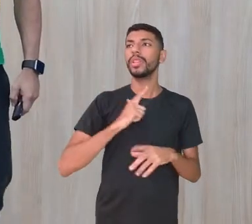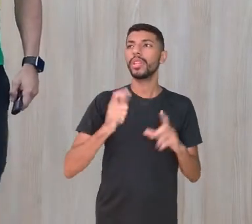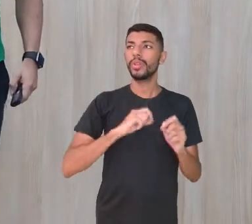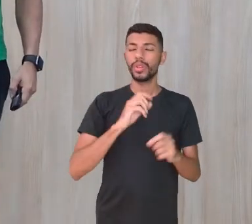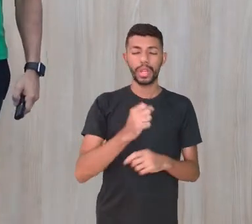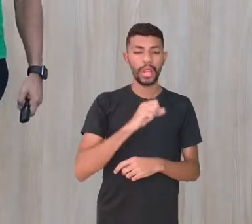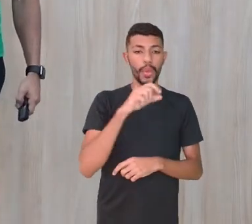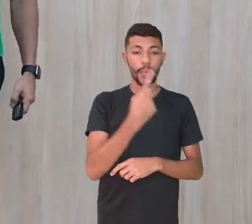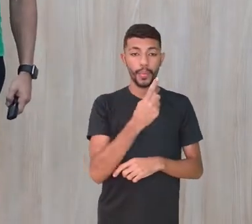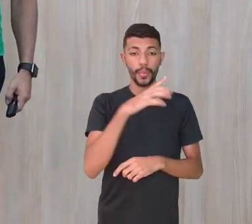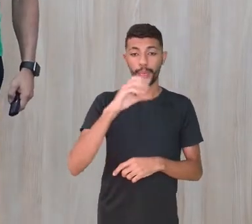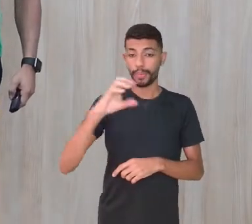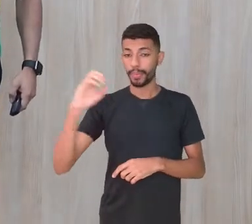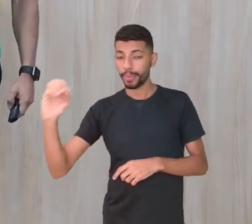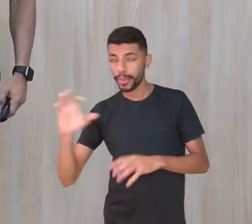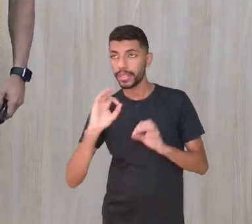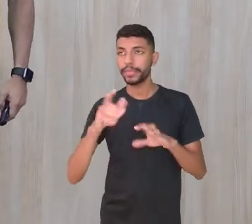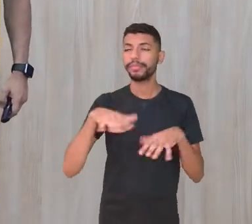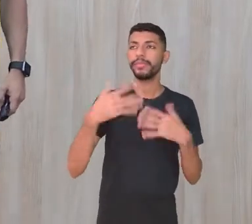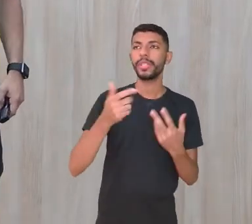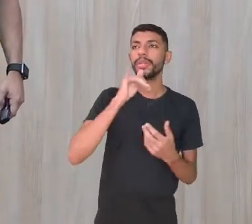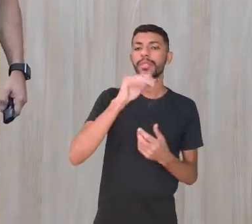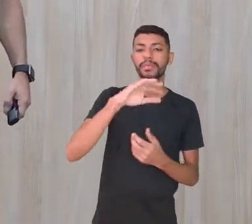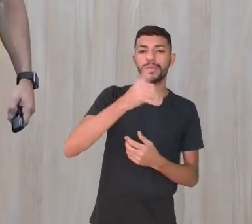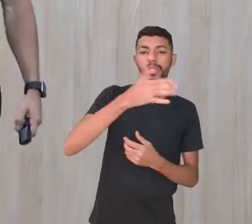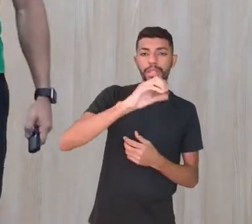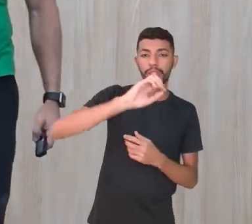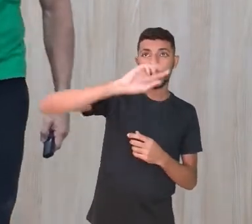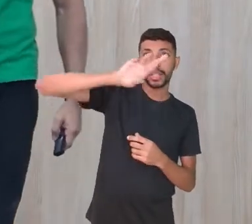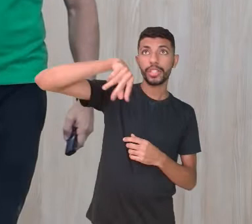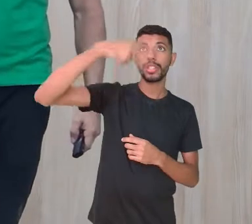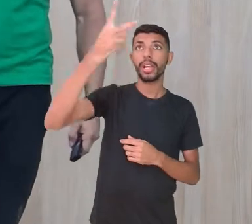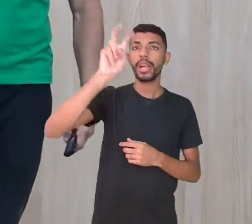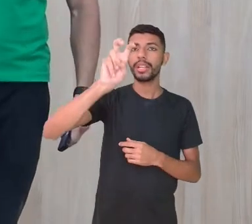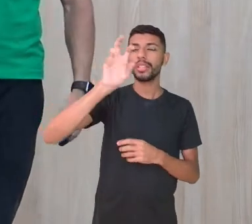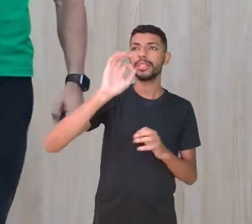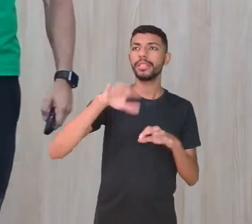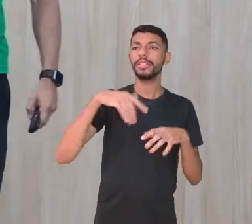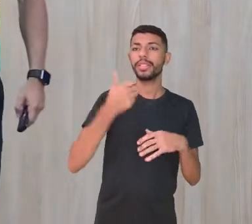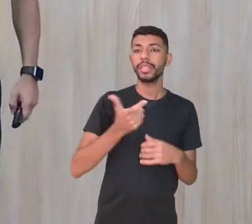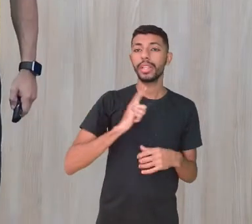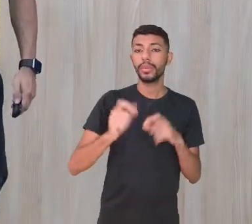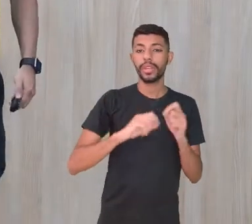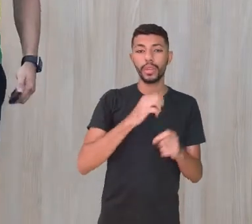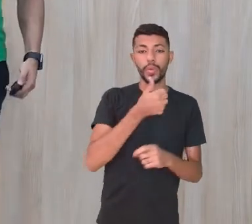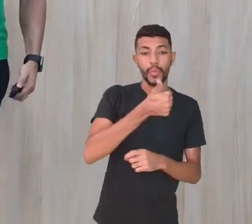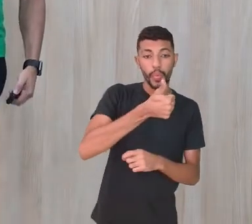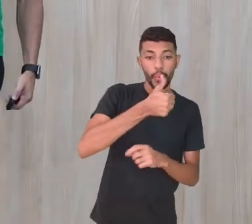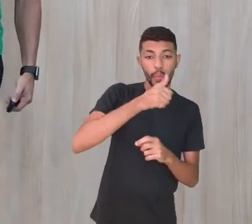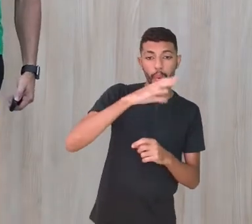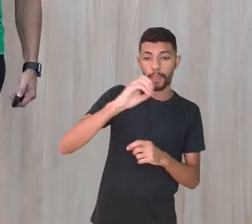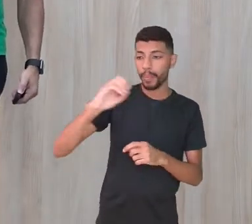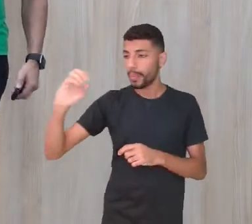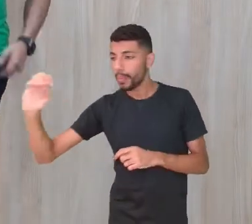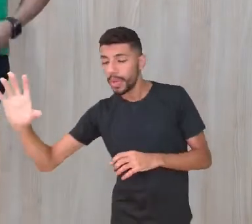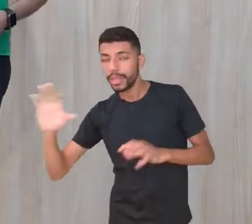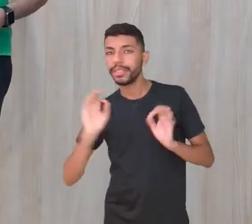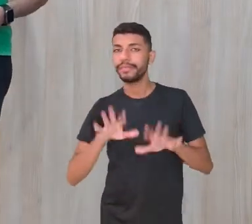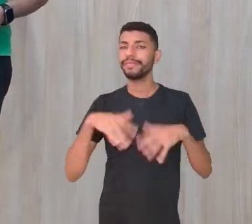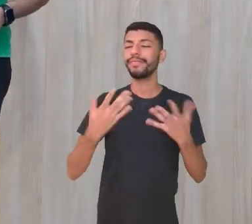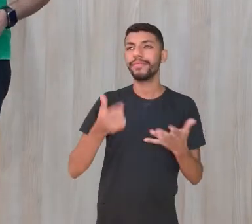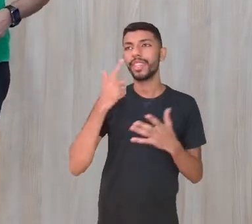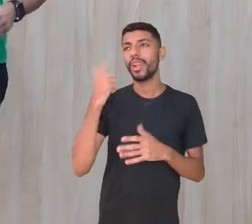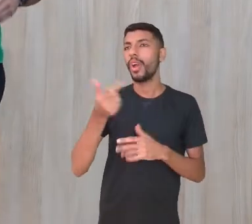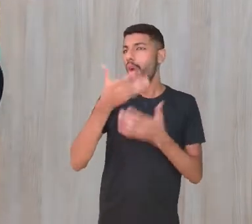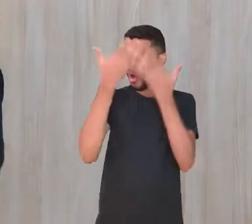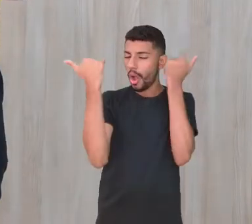Tá? Se eu tenho 10 elevado à quinta potência, eu tenho o número 1 seguido aí de 5 zeros, beleza? Então, não